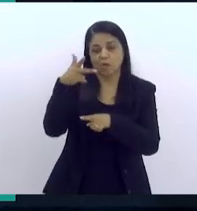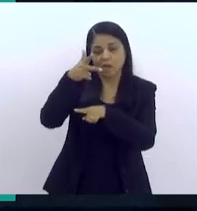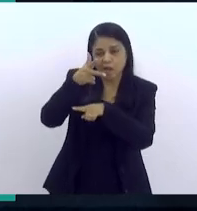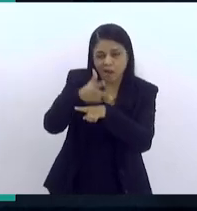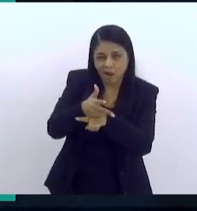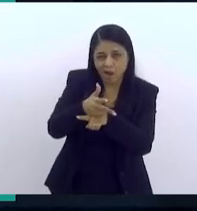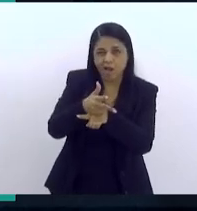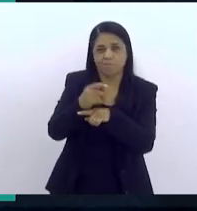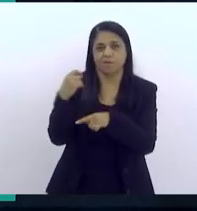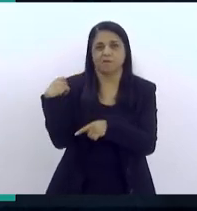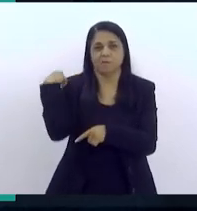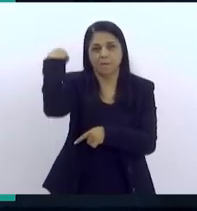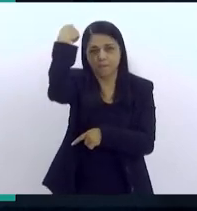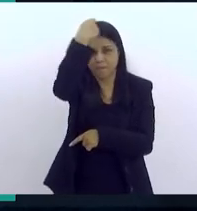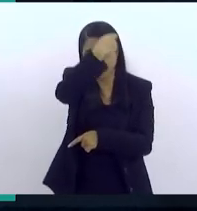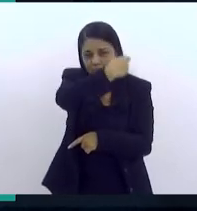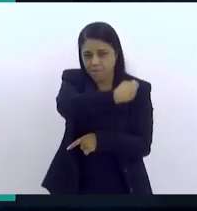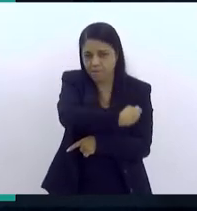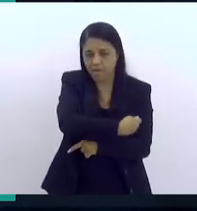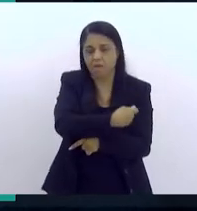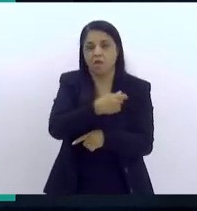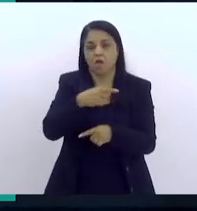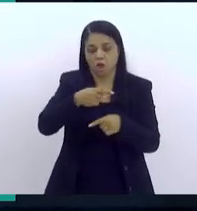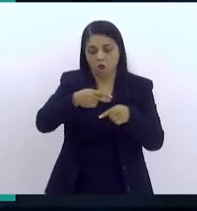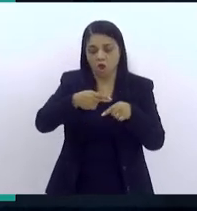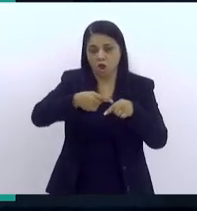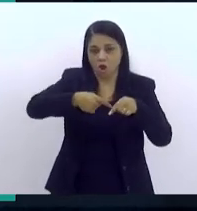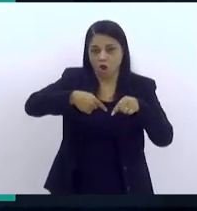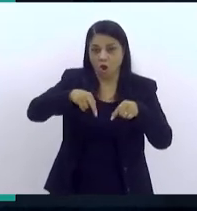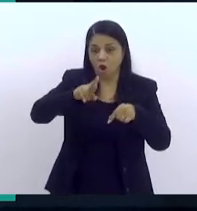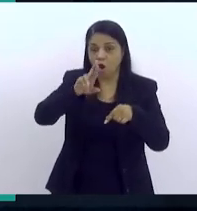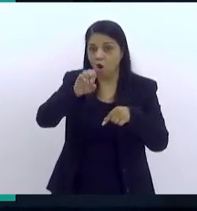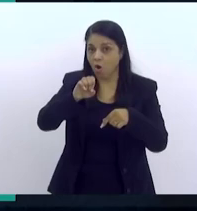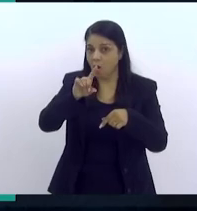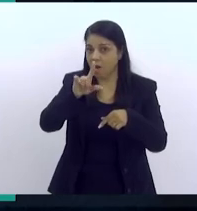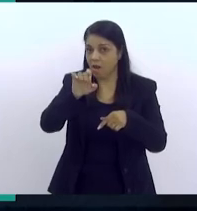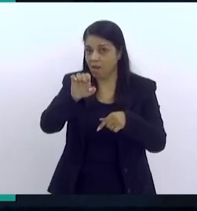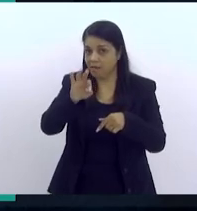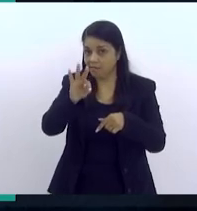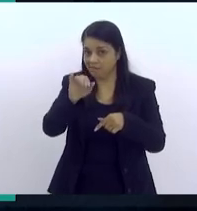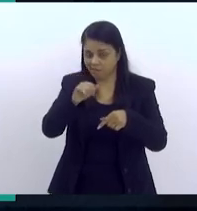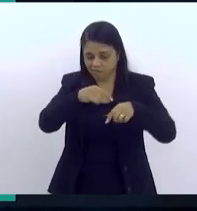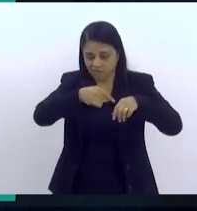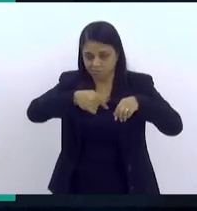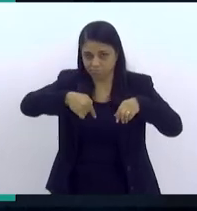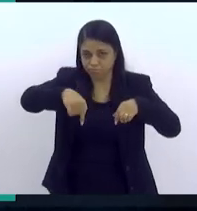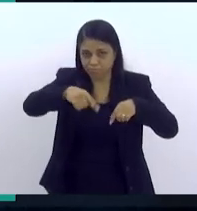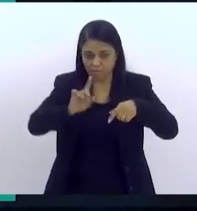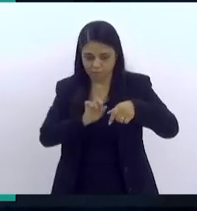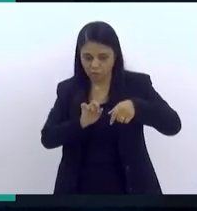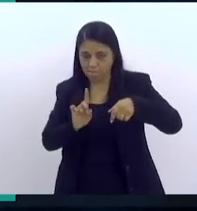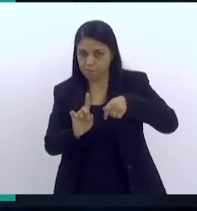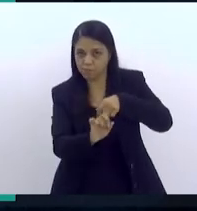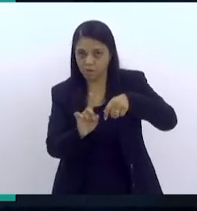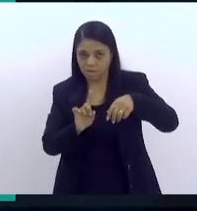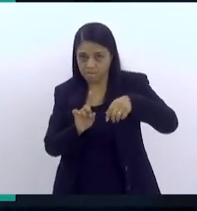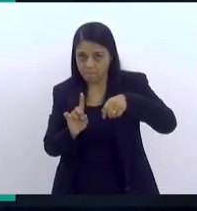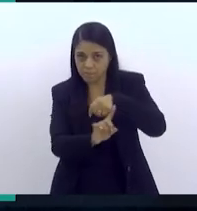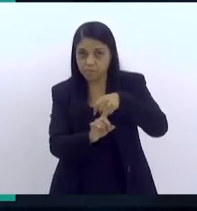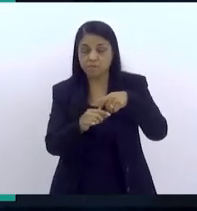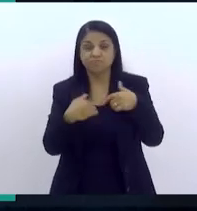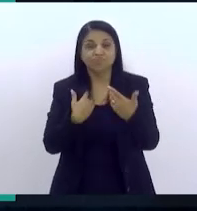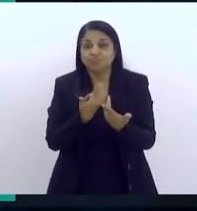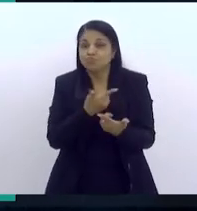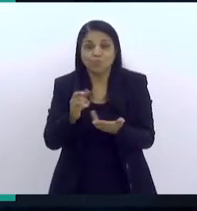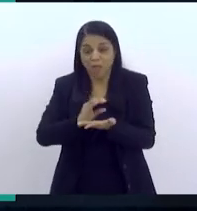detector de metal roletas eles não funcionam porque dificilmente vai ter para investimento para